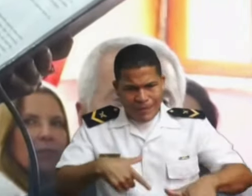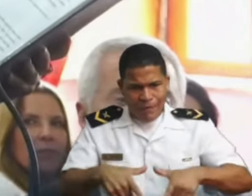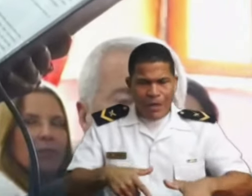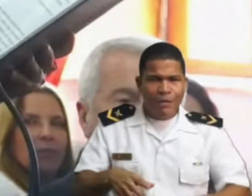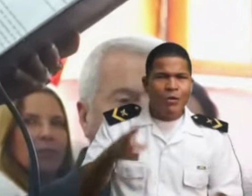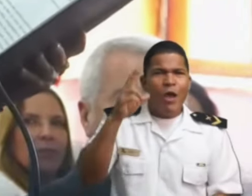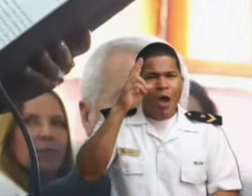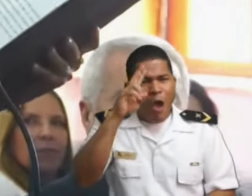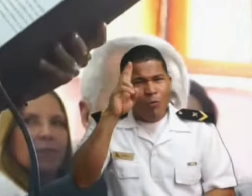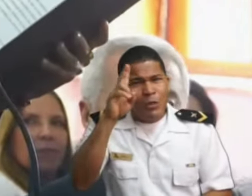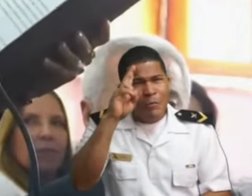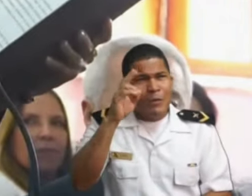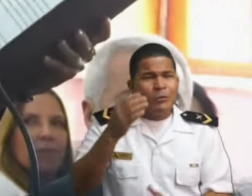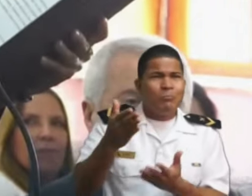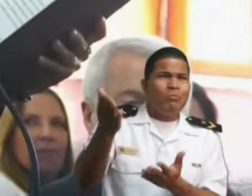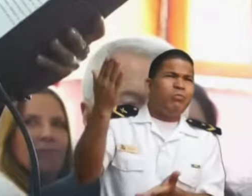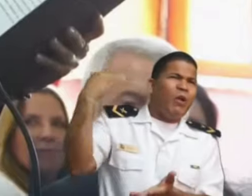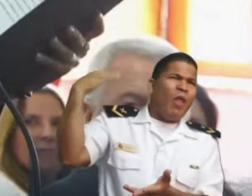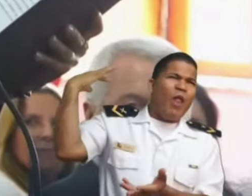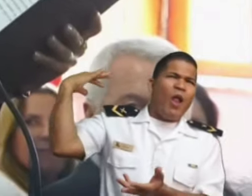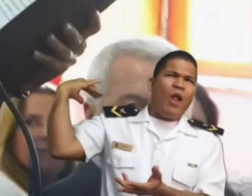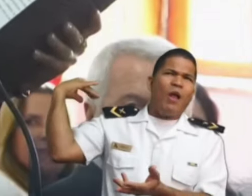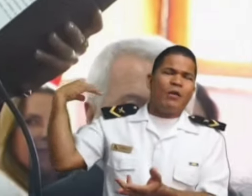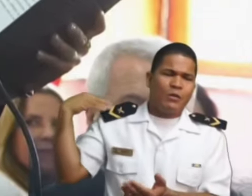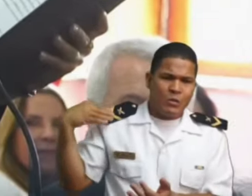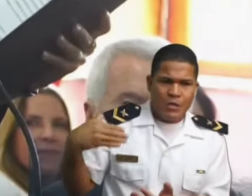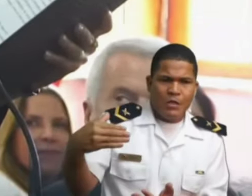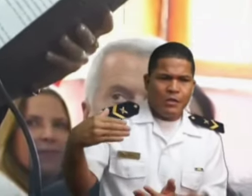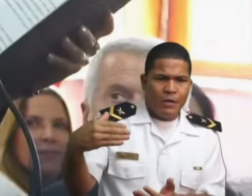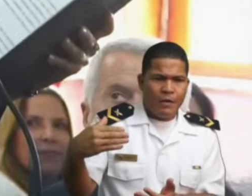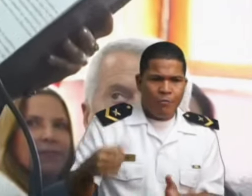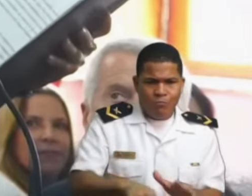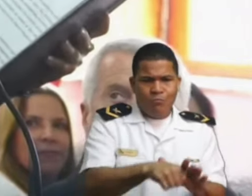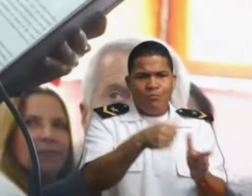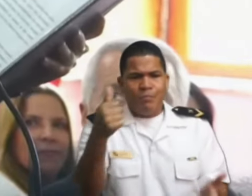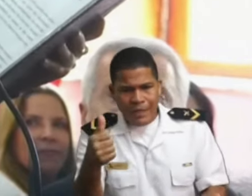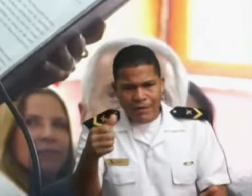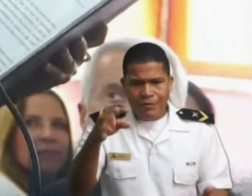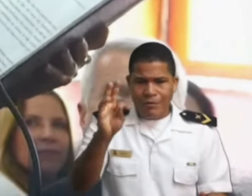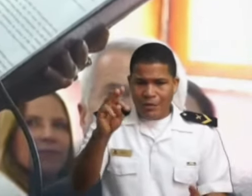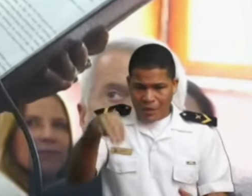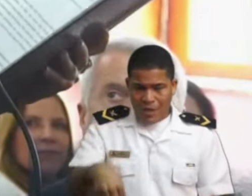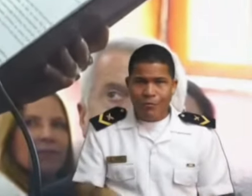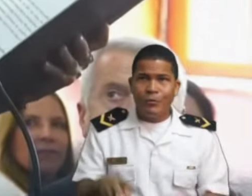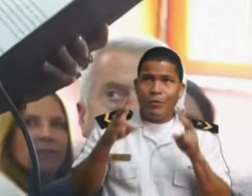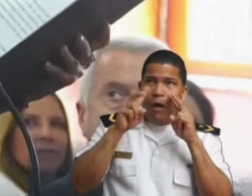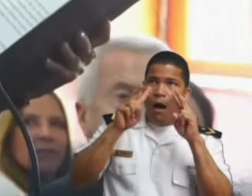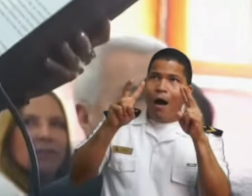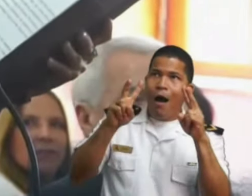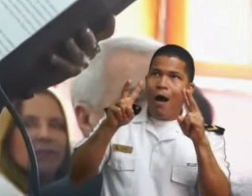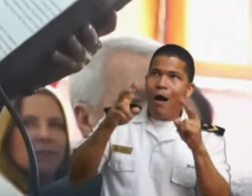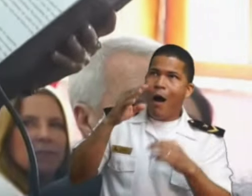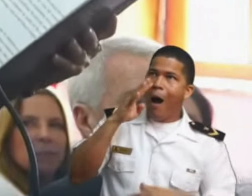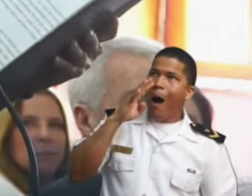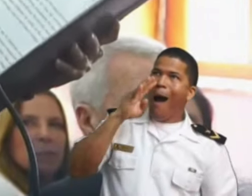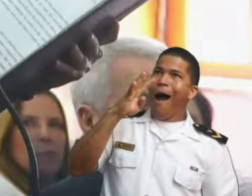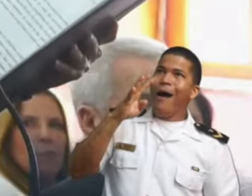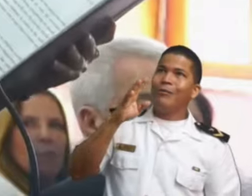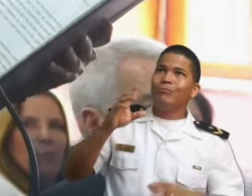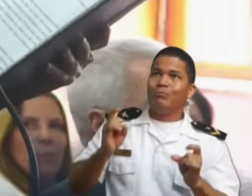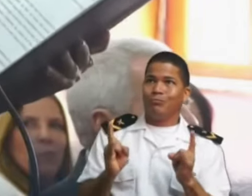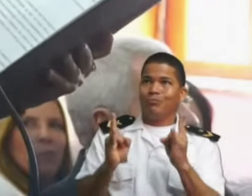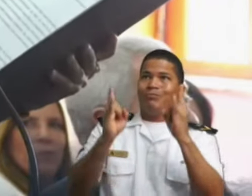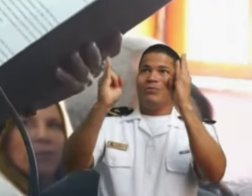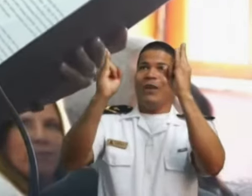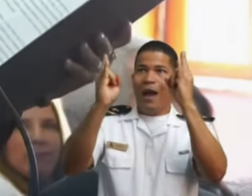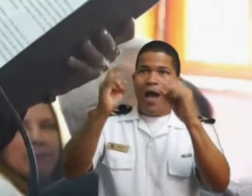minha carreira, quando, vindo ao TM pela primeira vez, me deparei com este lindo prédio histórico localizado